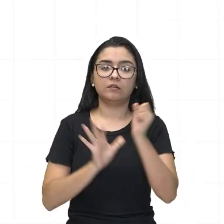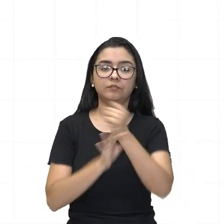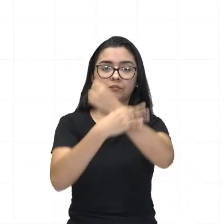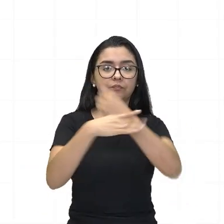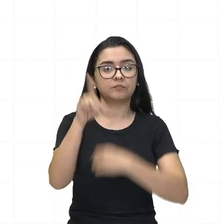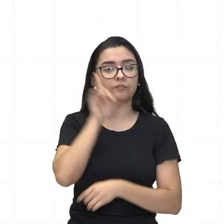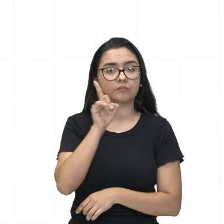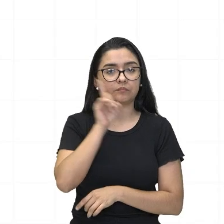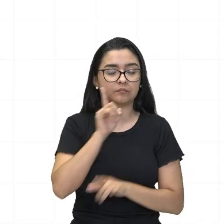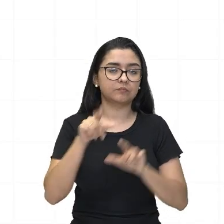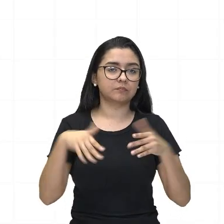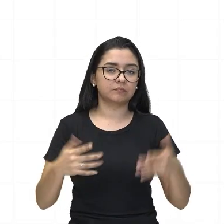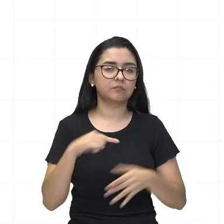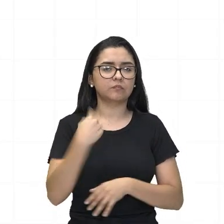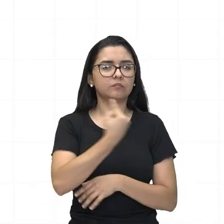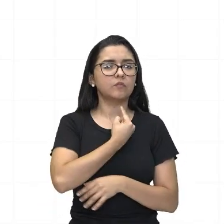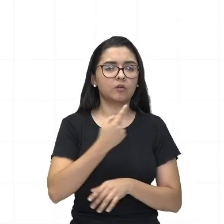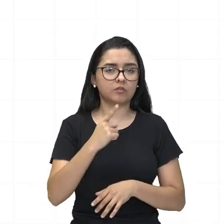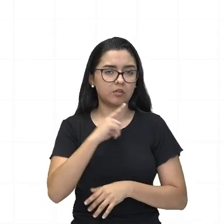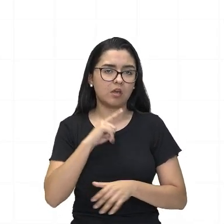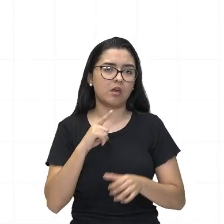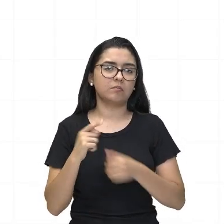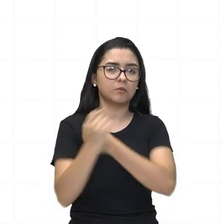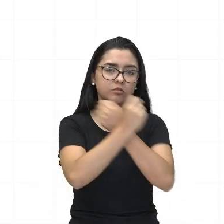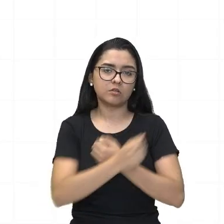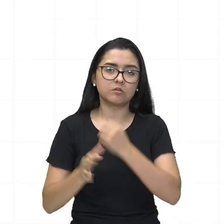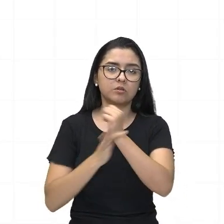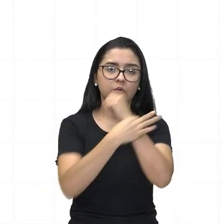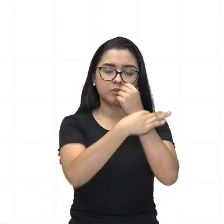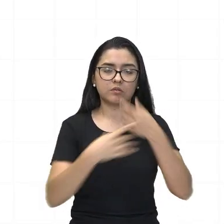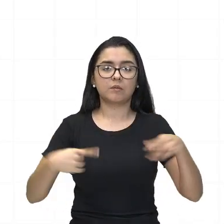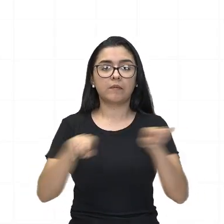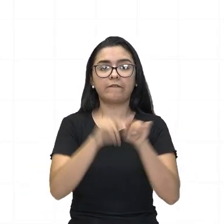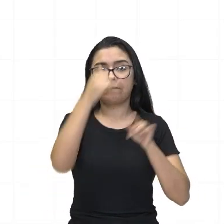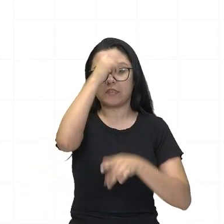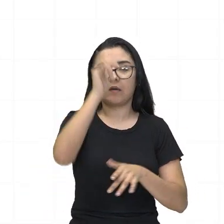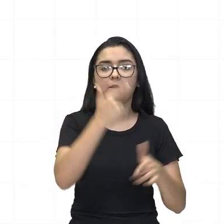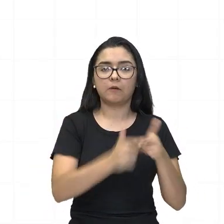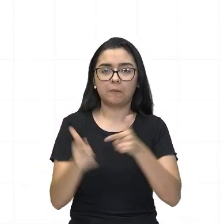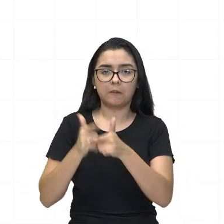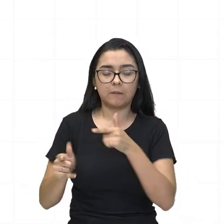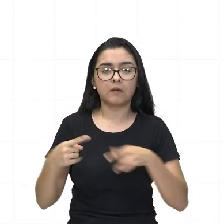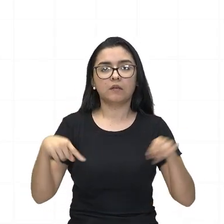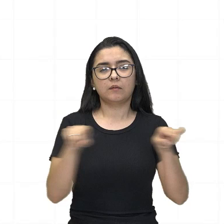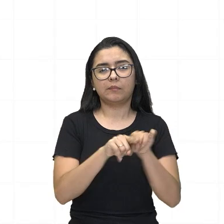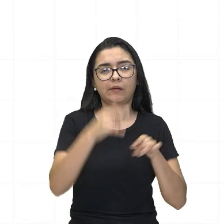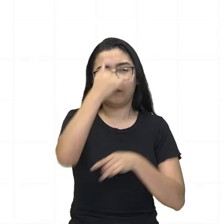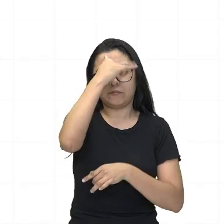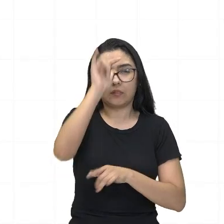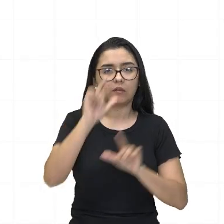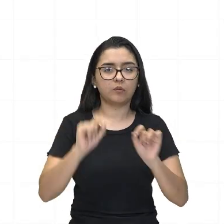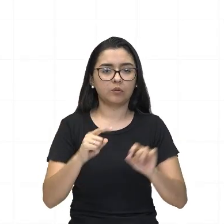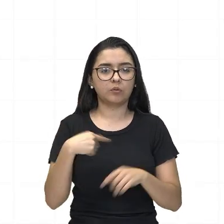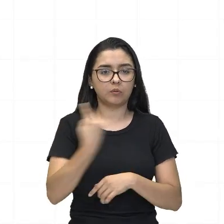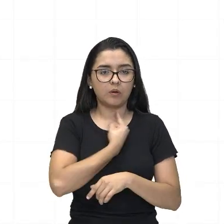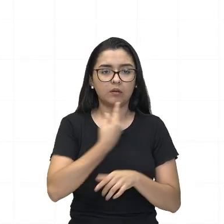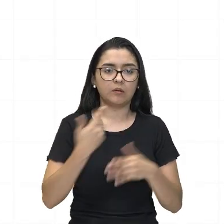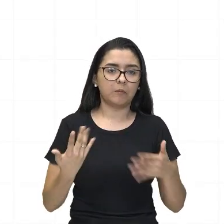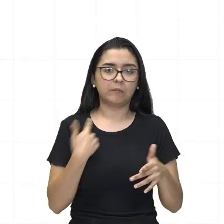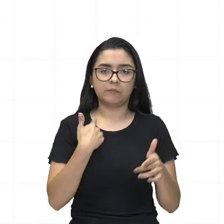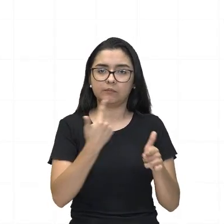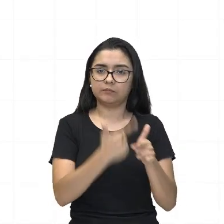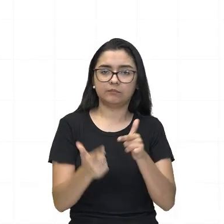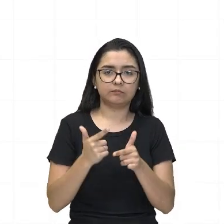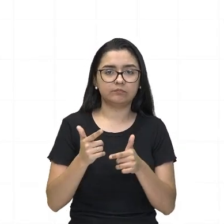para permanecermos em segurança, para evitar acidentes, para evitar que nós nos machuquemos.